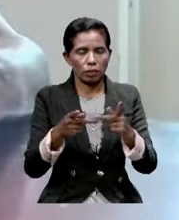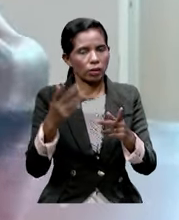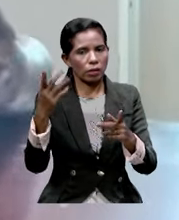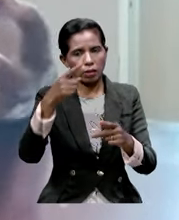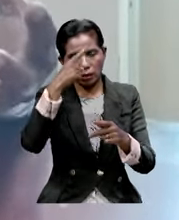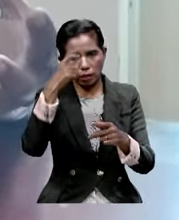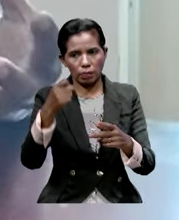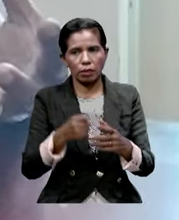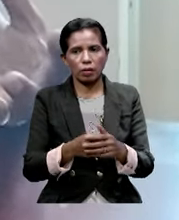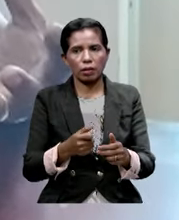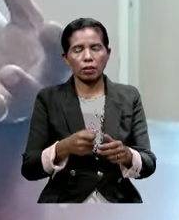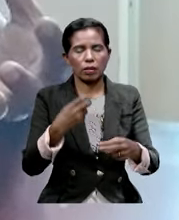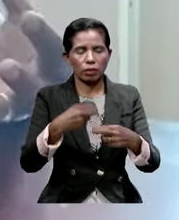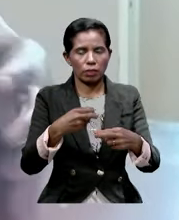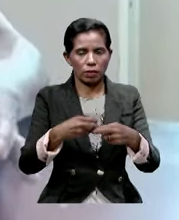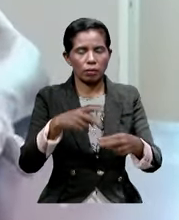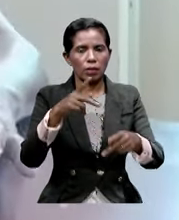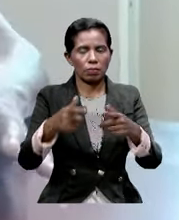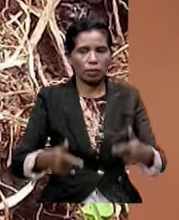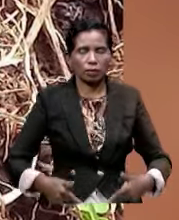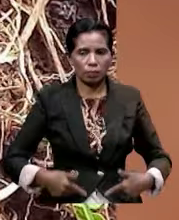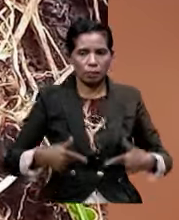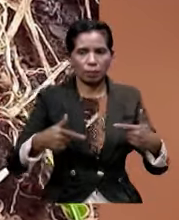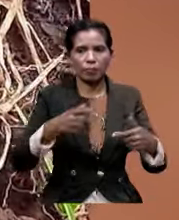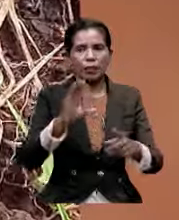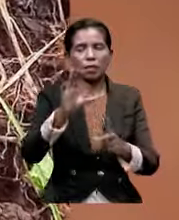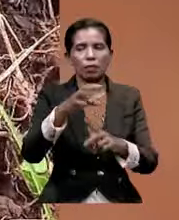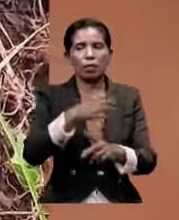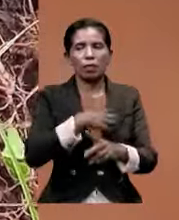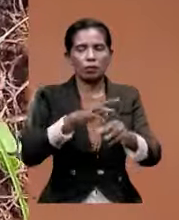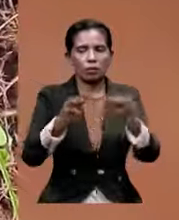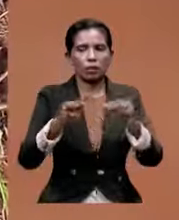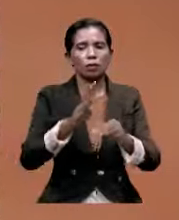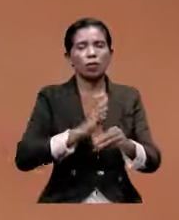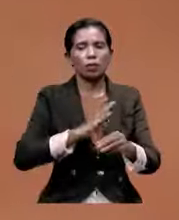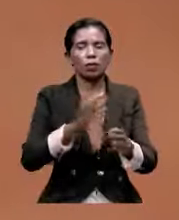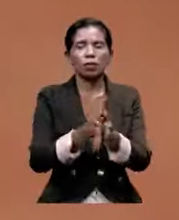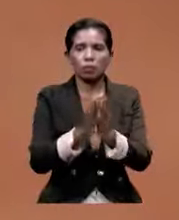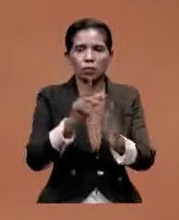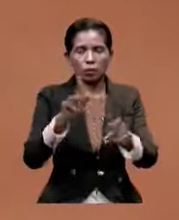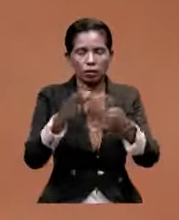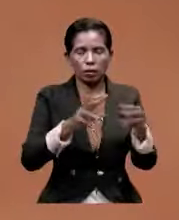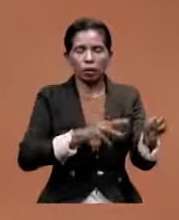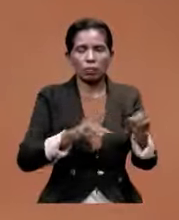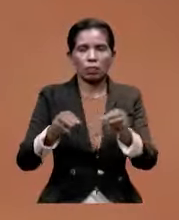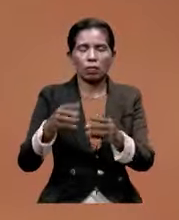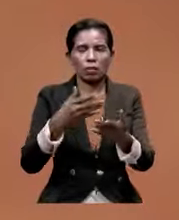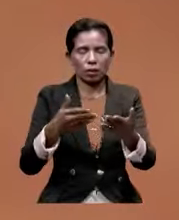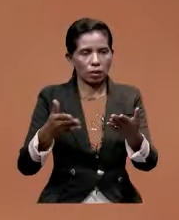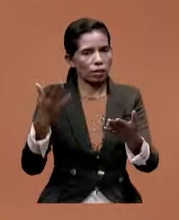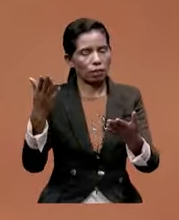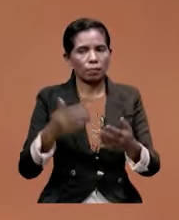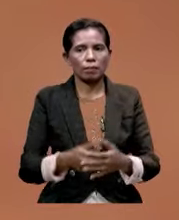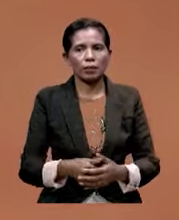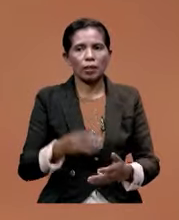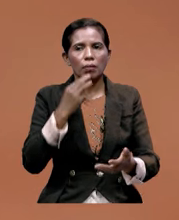tamba perigo ba emane vida segundo comandante pentel municipio Baucau husuba komunidade atu la bele muda material explosivo ne mensaje